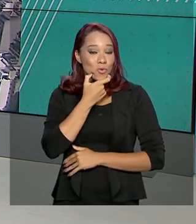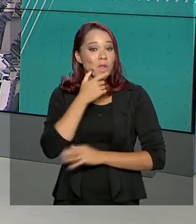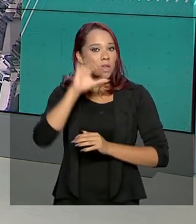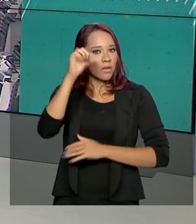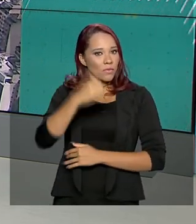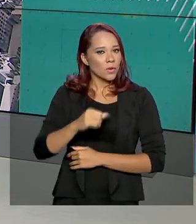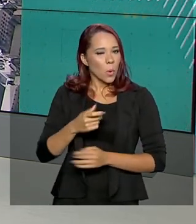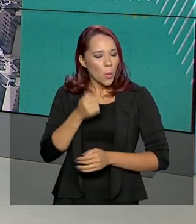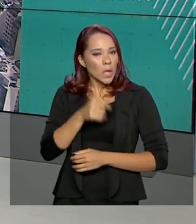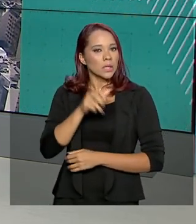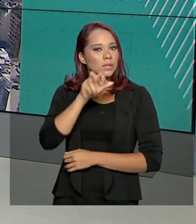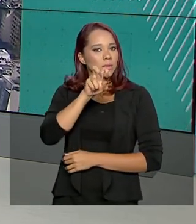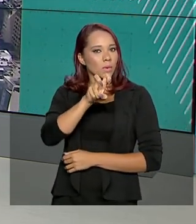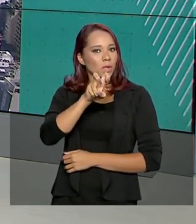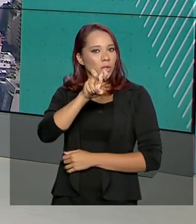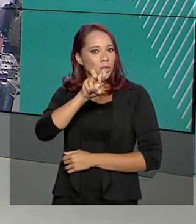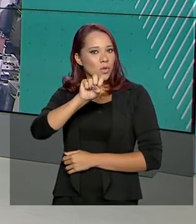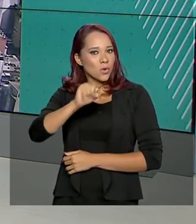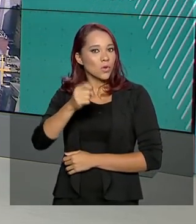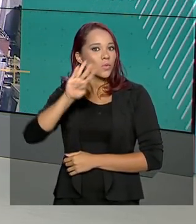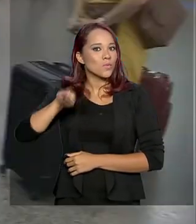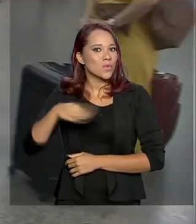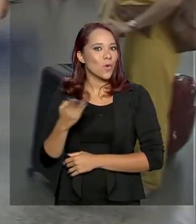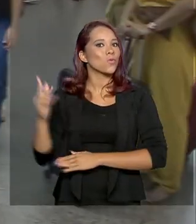58 milhões de voos.